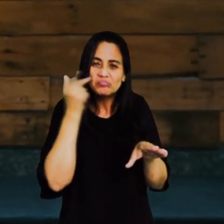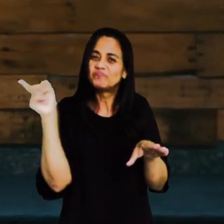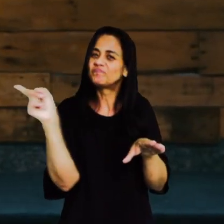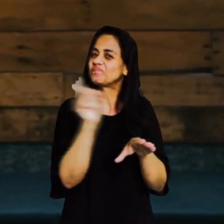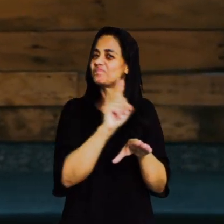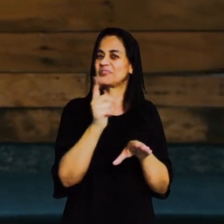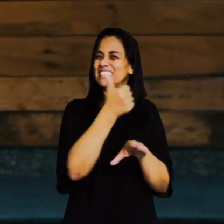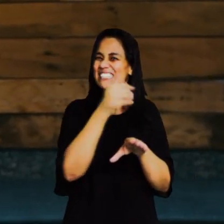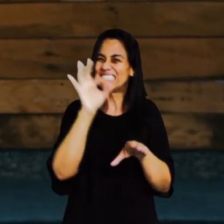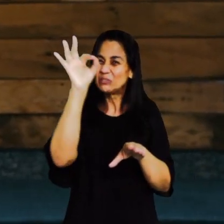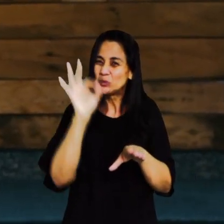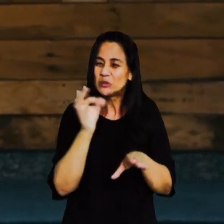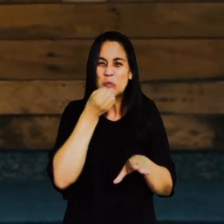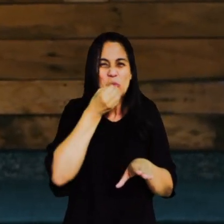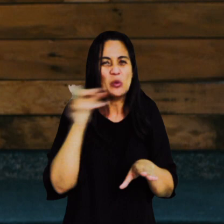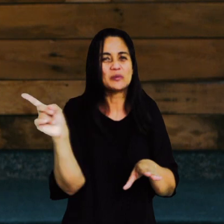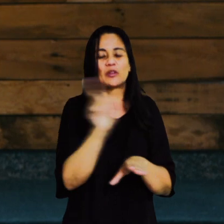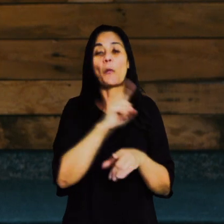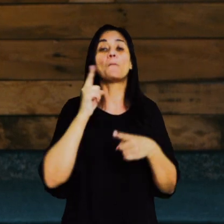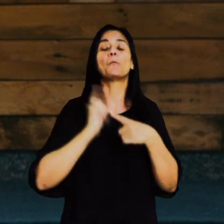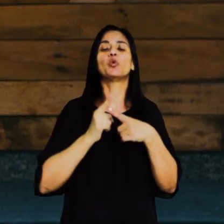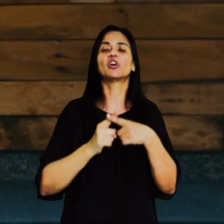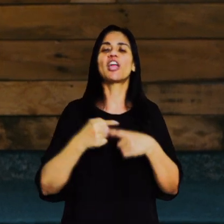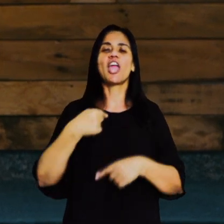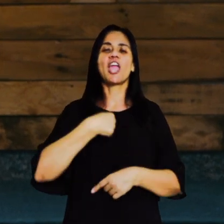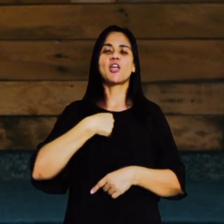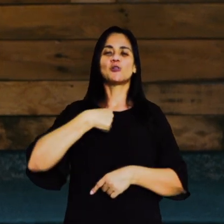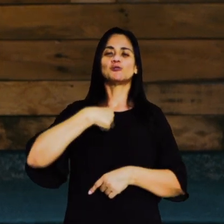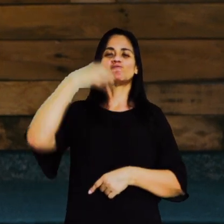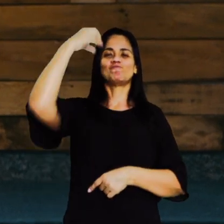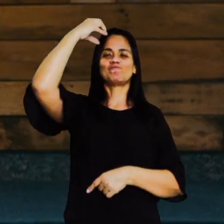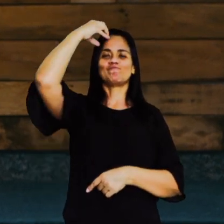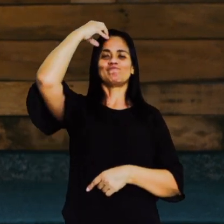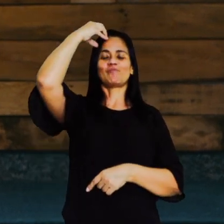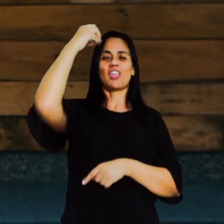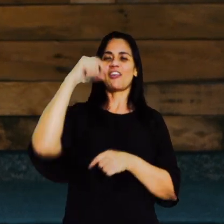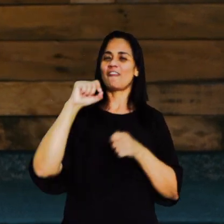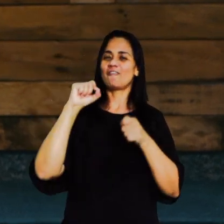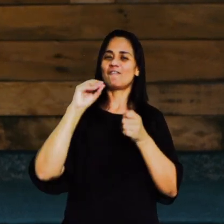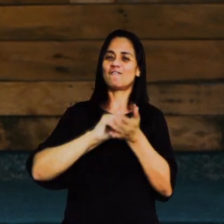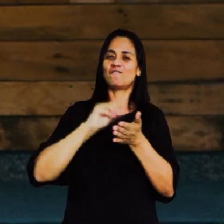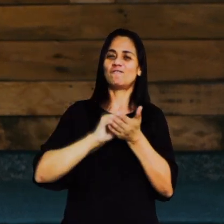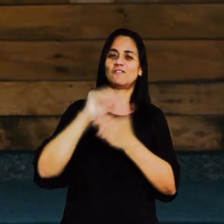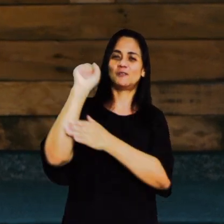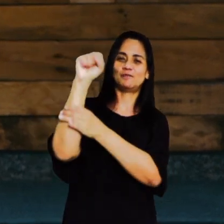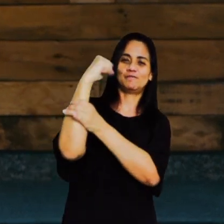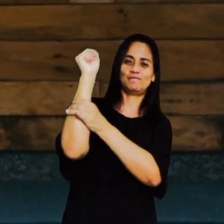não levei a fisioterapia a sério.